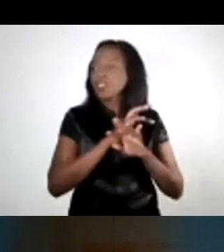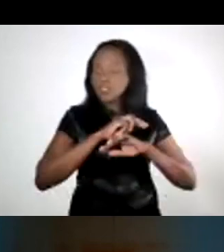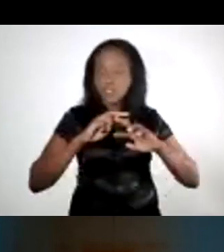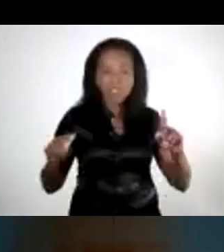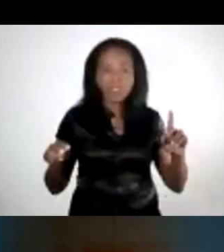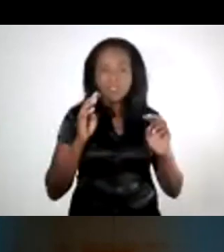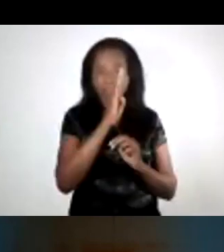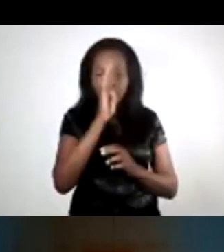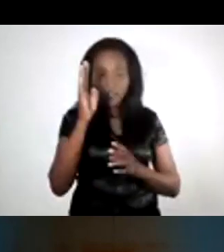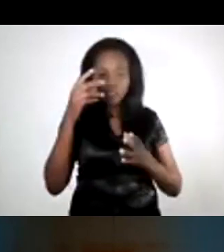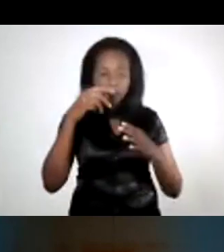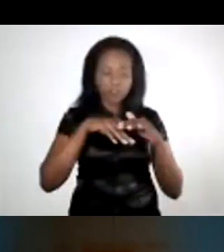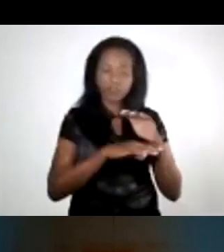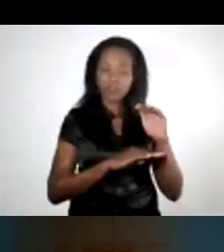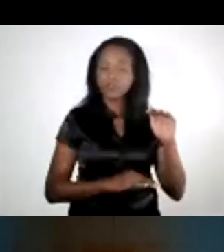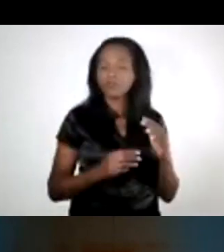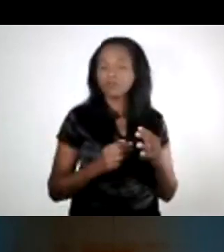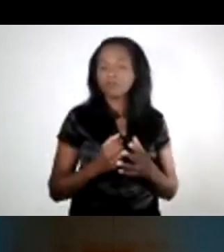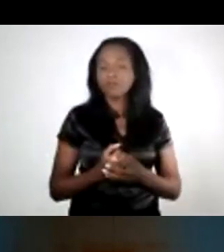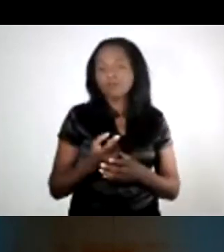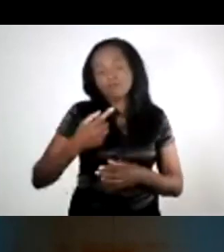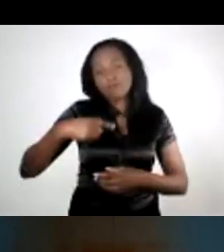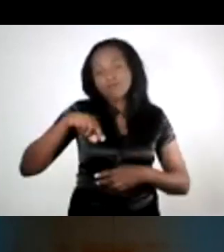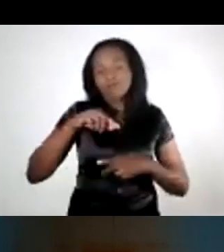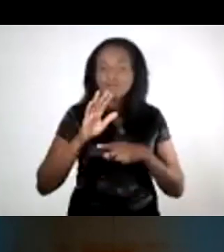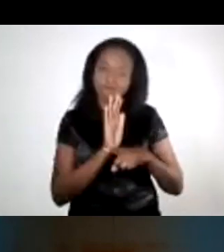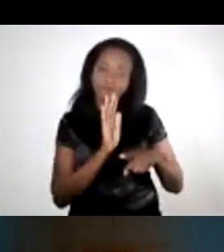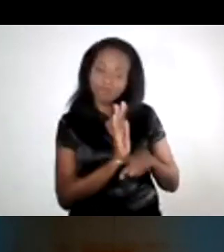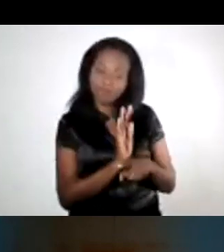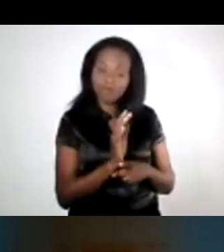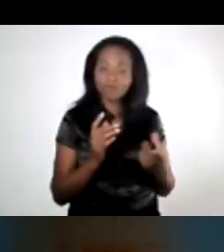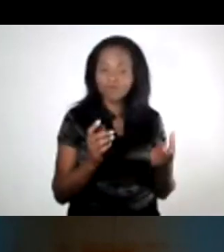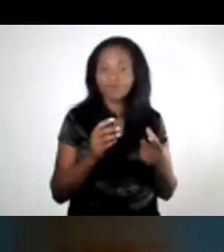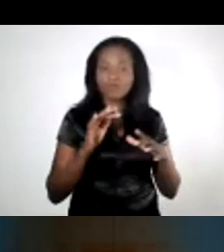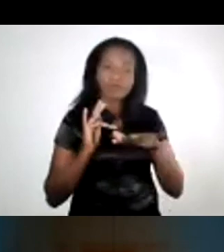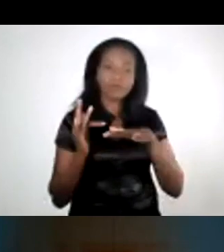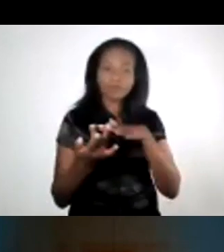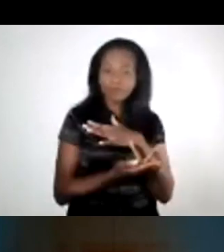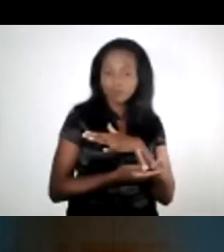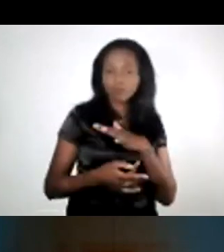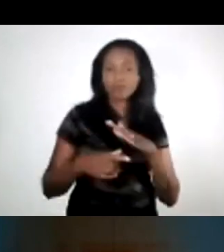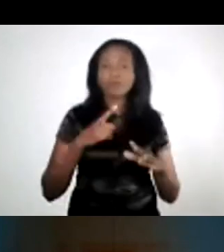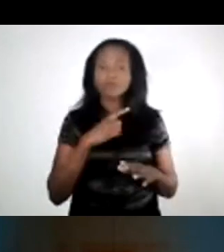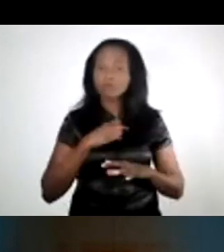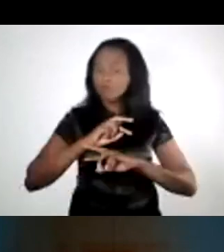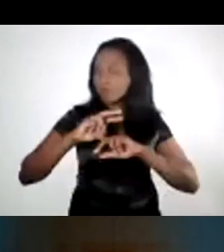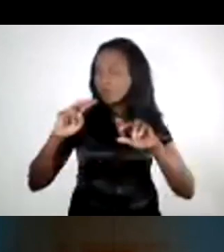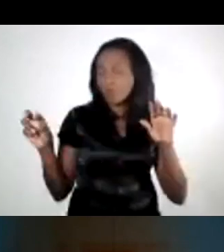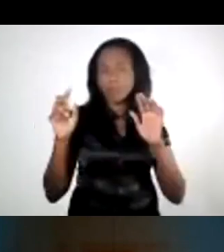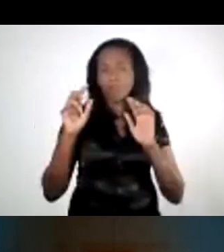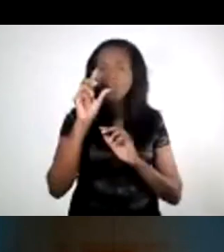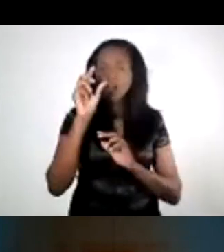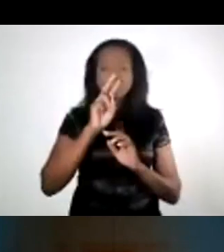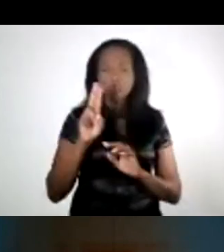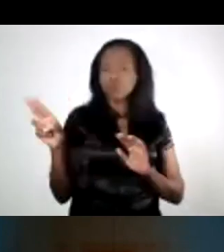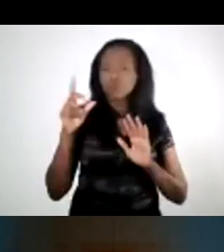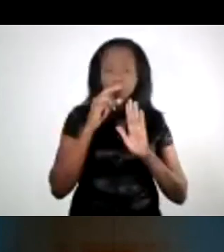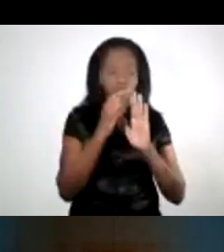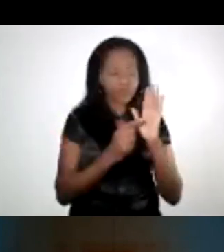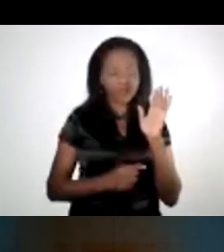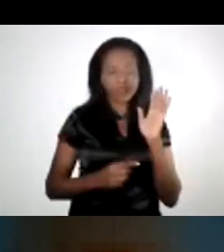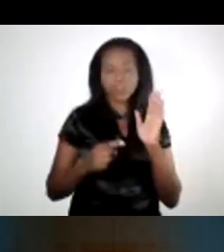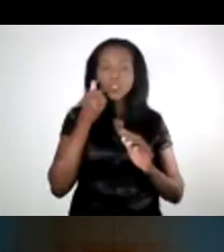para ajudar vocês nessa missão, nas nossas redes sociais tem uma lista com 50 nomes de autoras negras. Fiquem